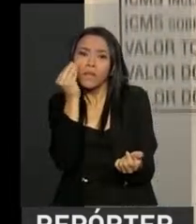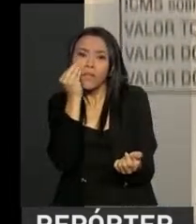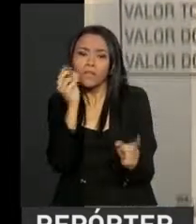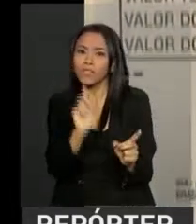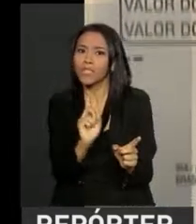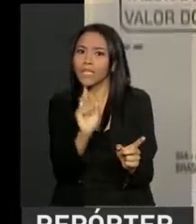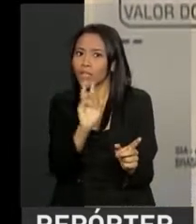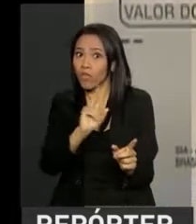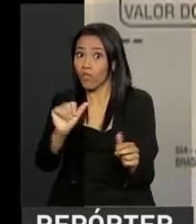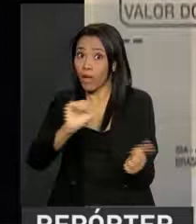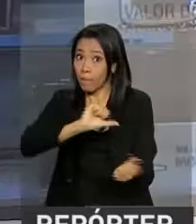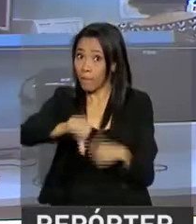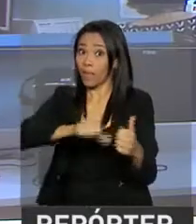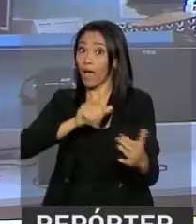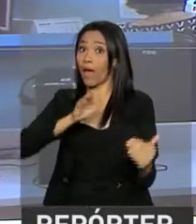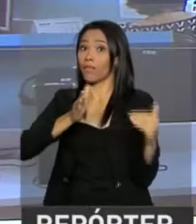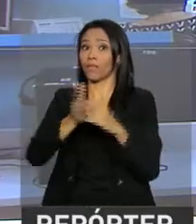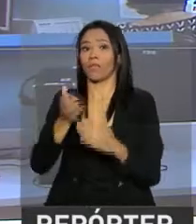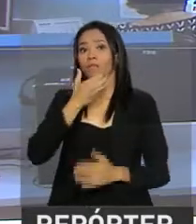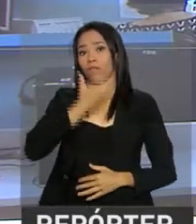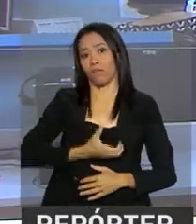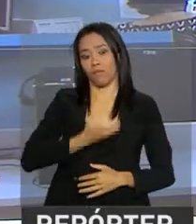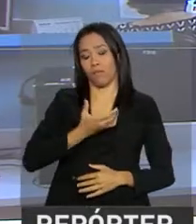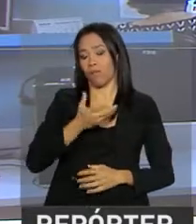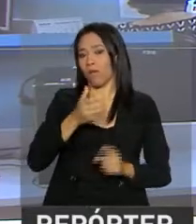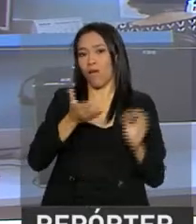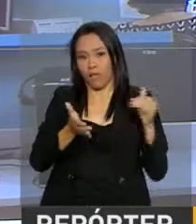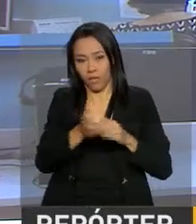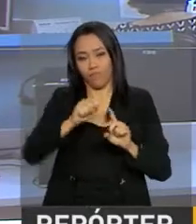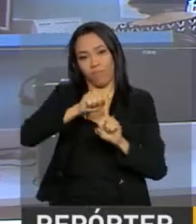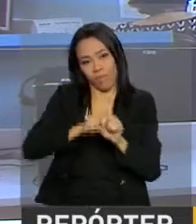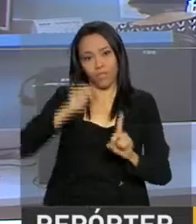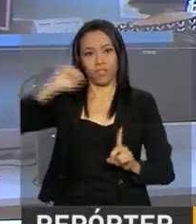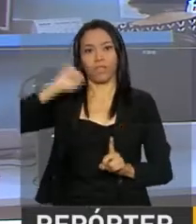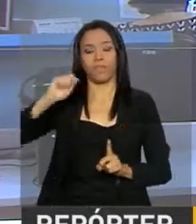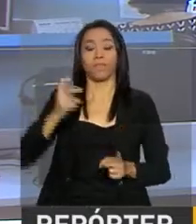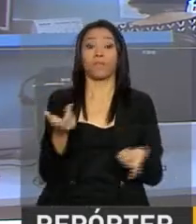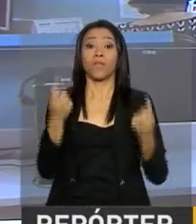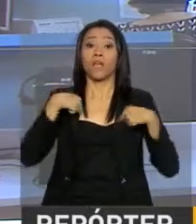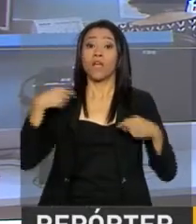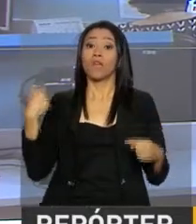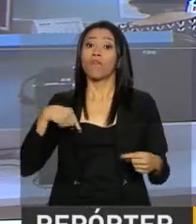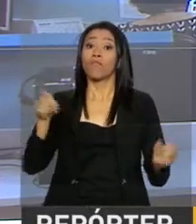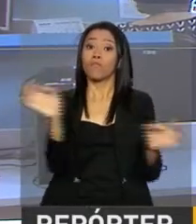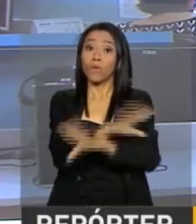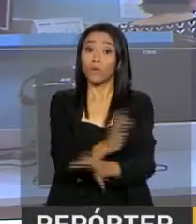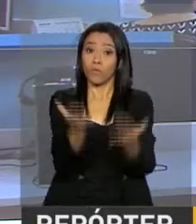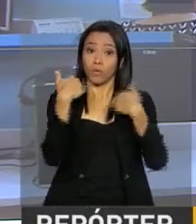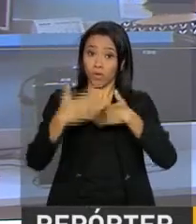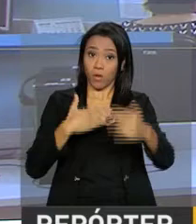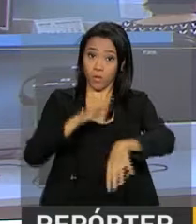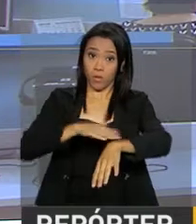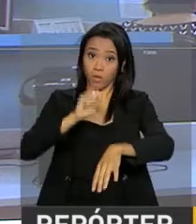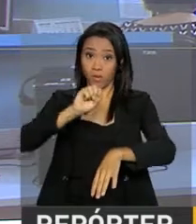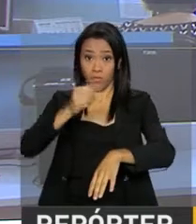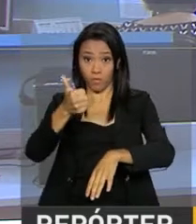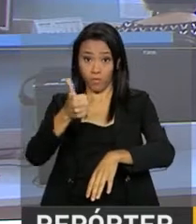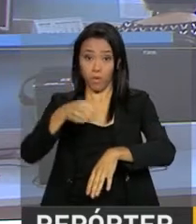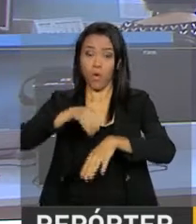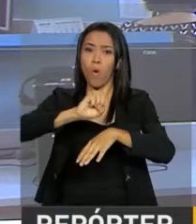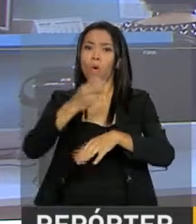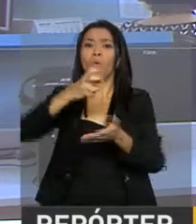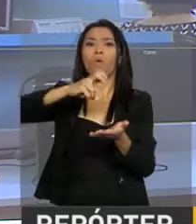mudança até abril e nós ficamos por aqui voltamos a qualquer momento com outras informações o às 11 da manhã